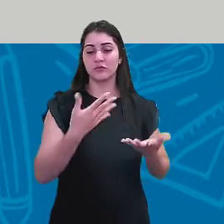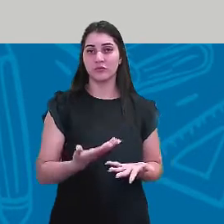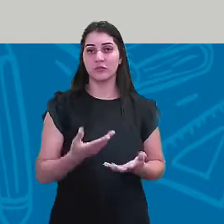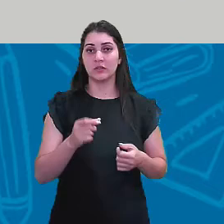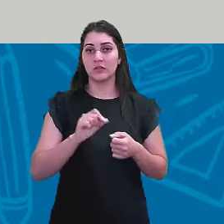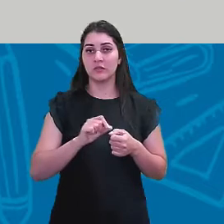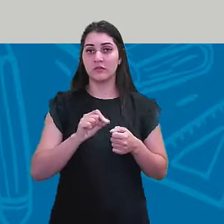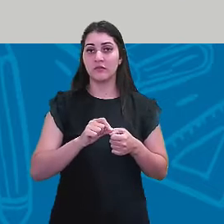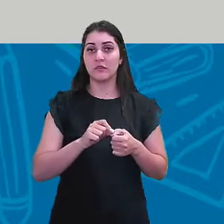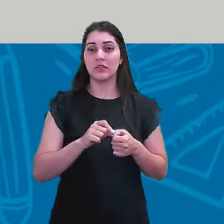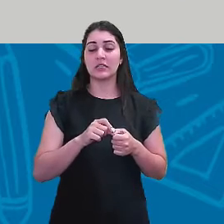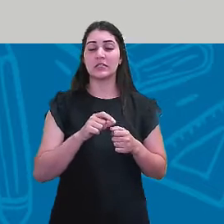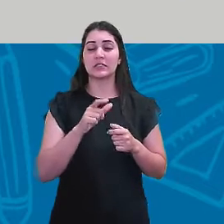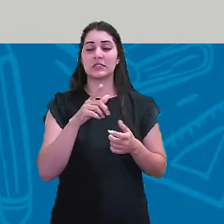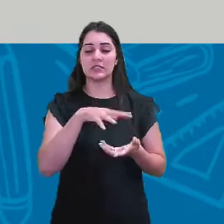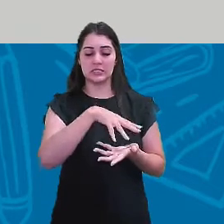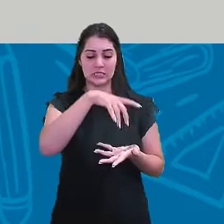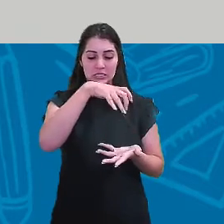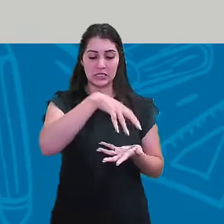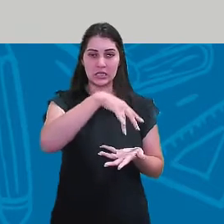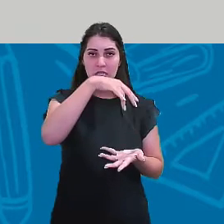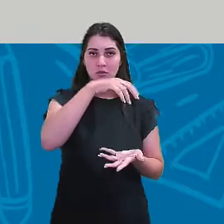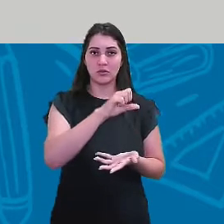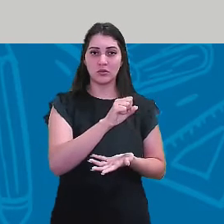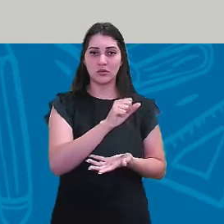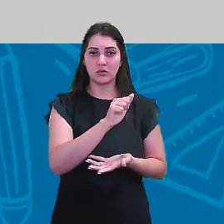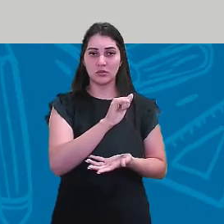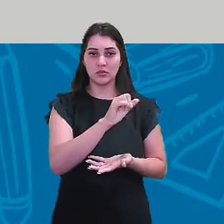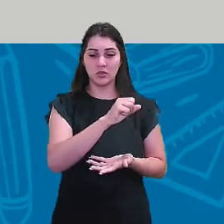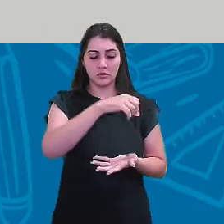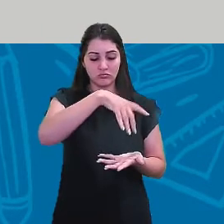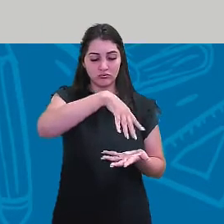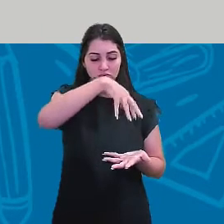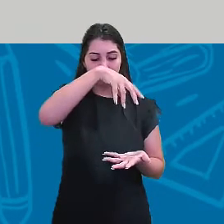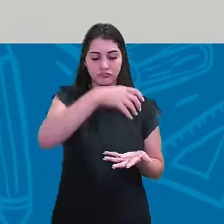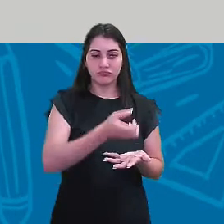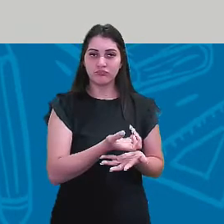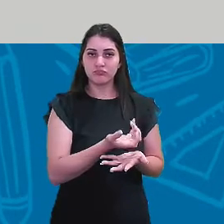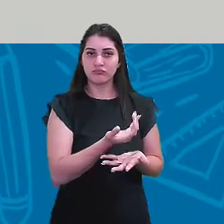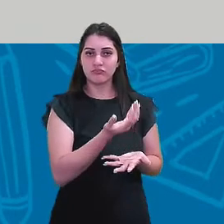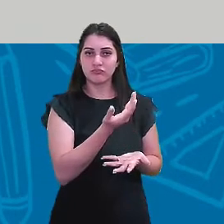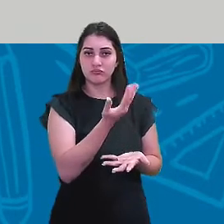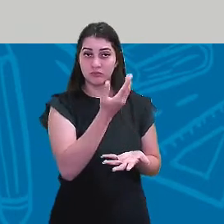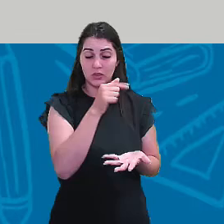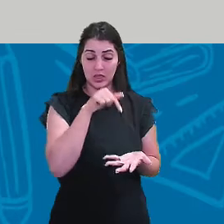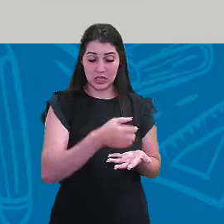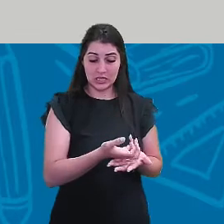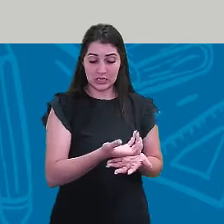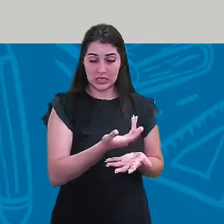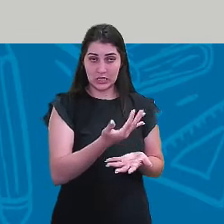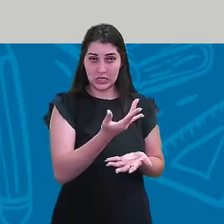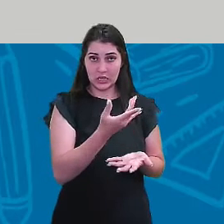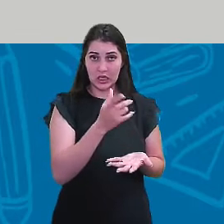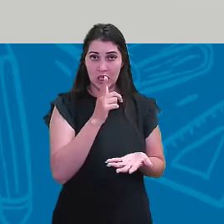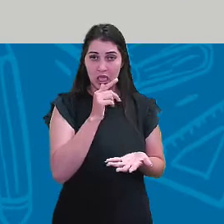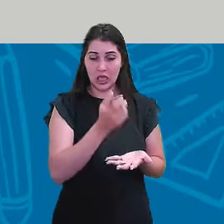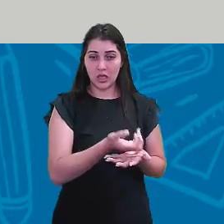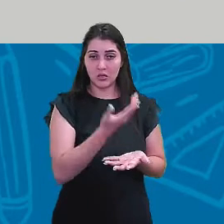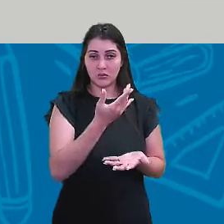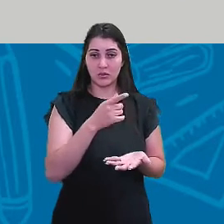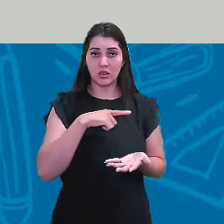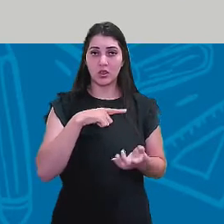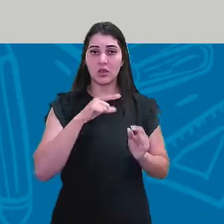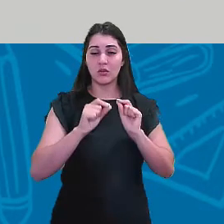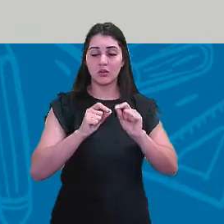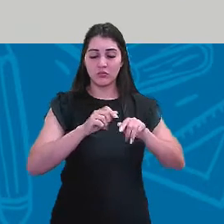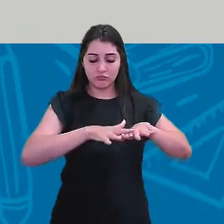Faz a água e sais minerais subirem, como se fossem uns vaporezinhos. Com a evaporização da água, uma camada de